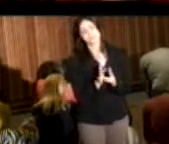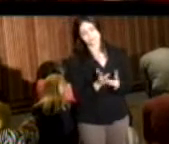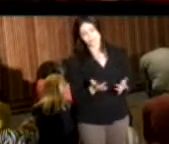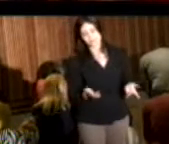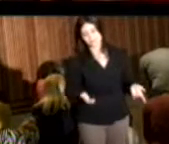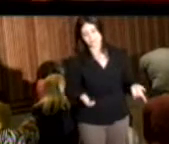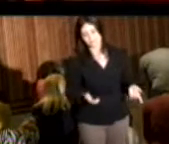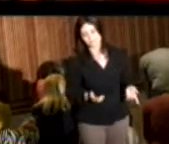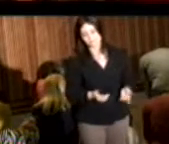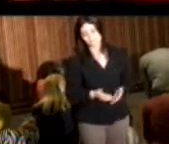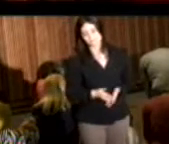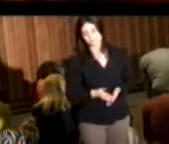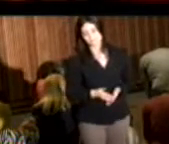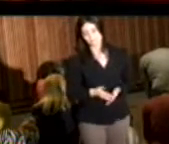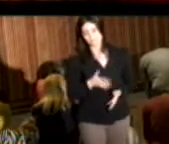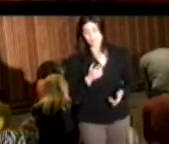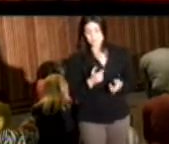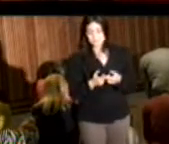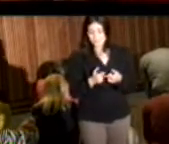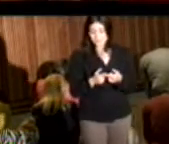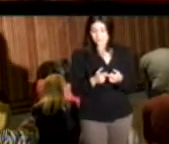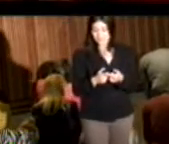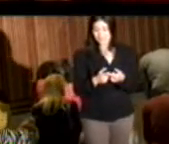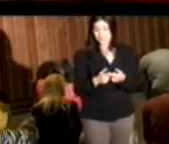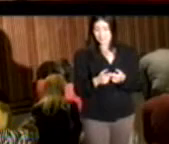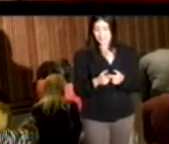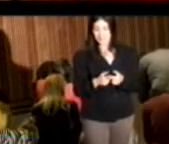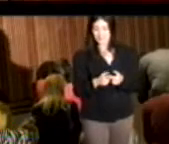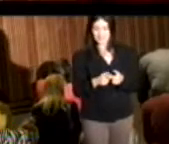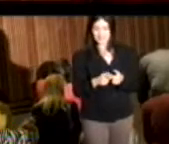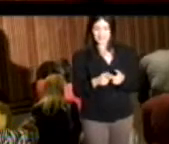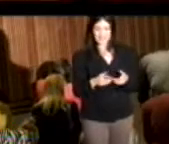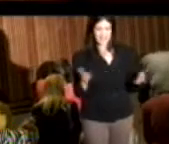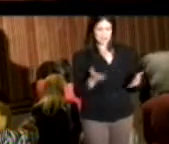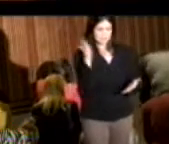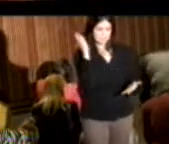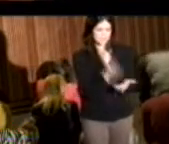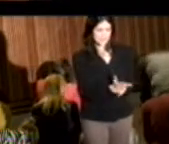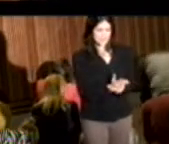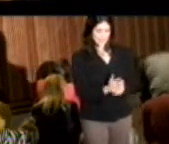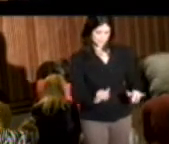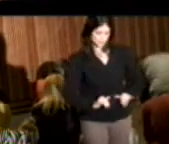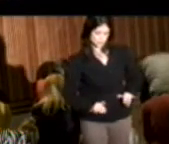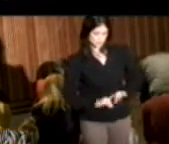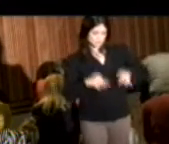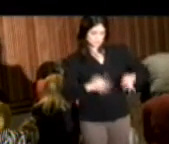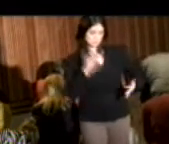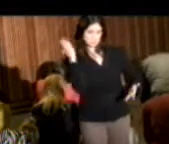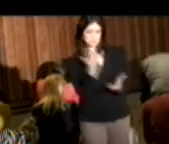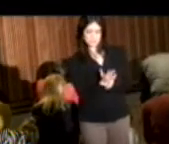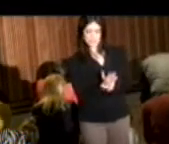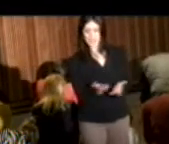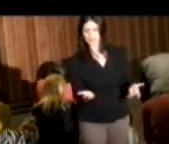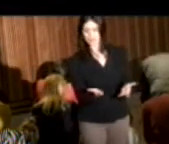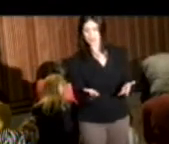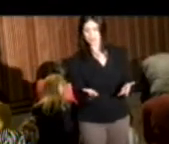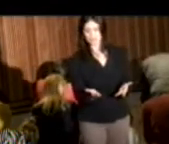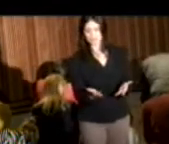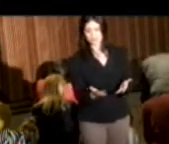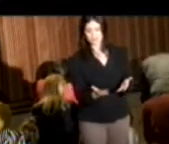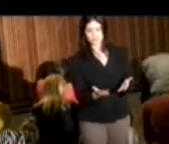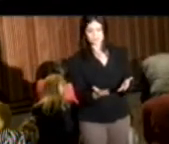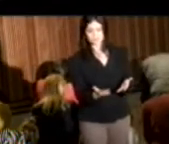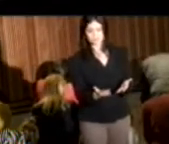Senhor. Porque o ciclo da dor está acabando agora em nome de Jesus. Senhor